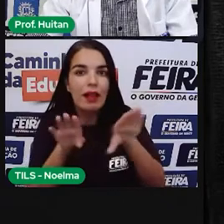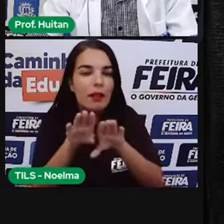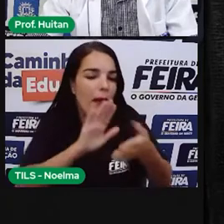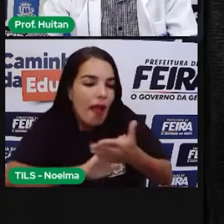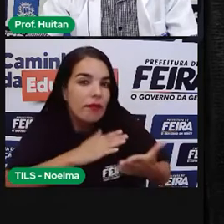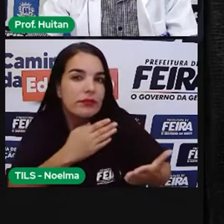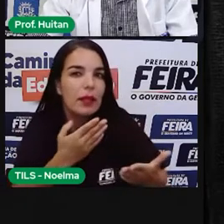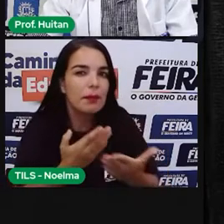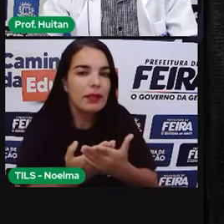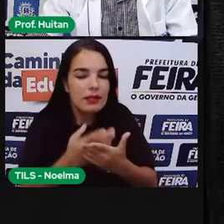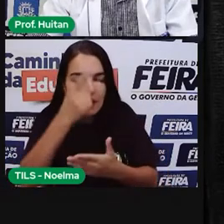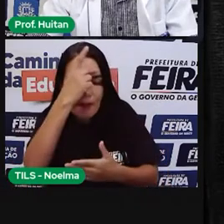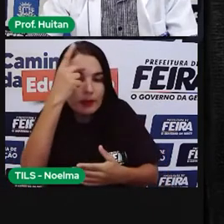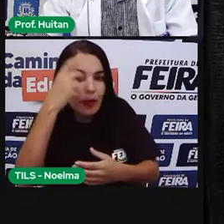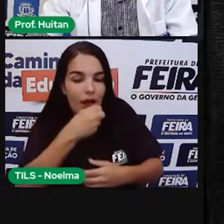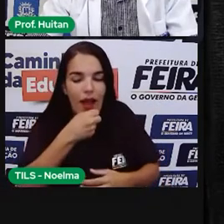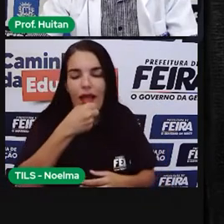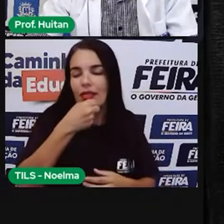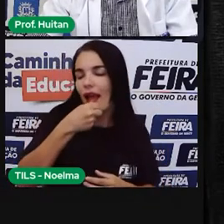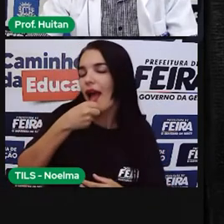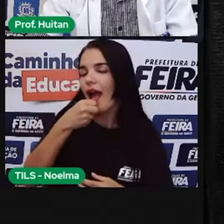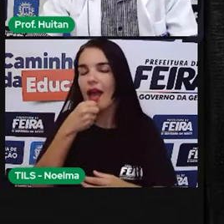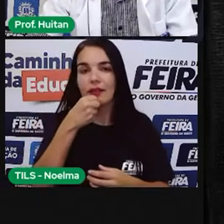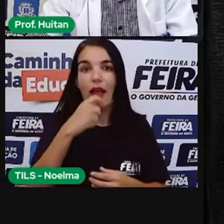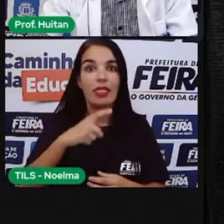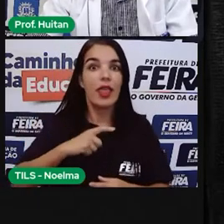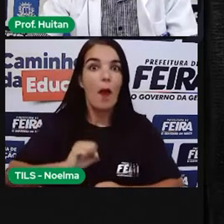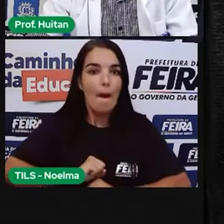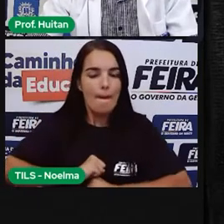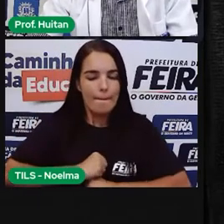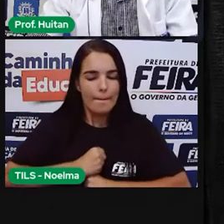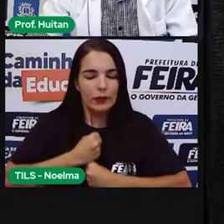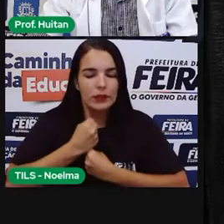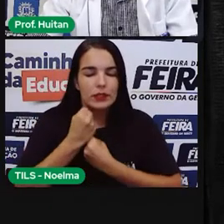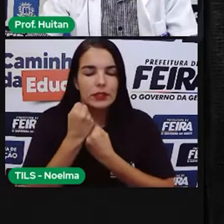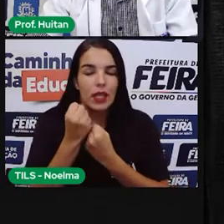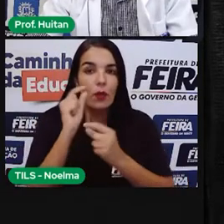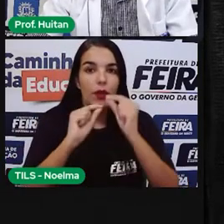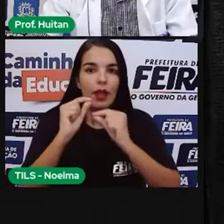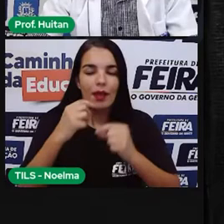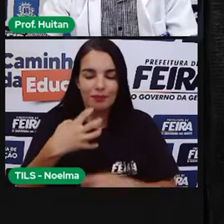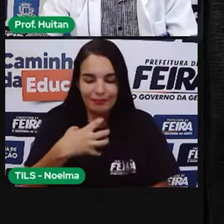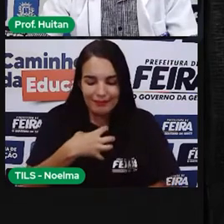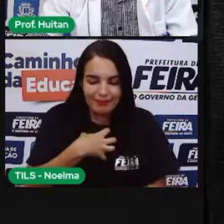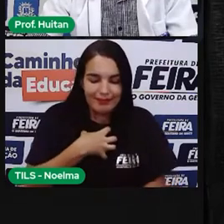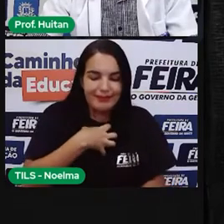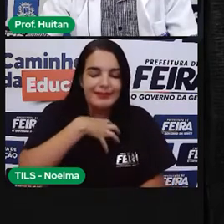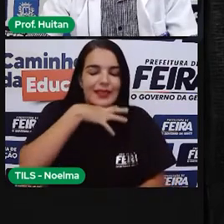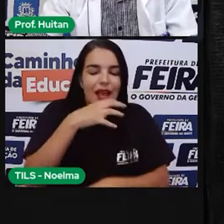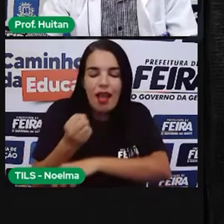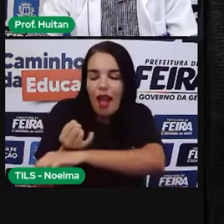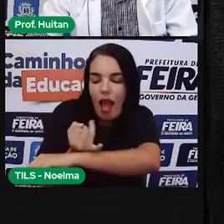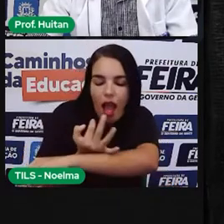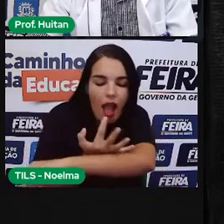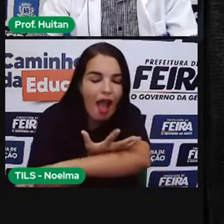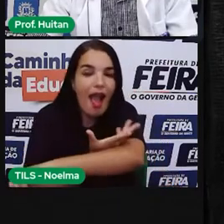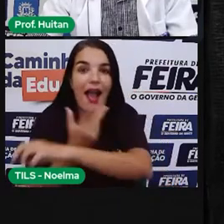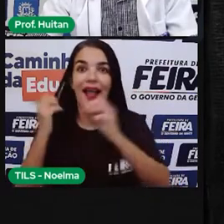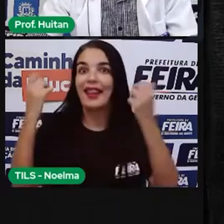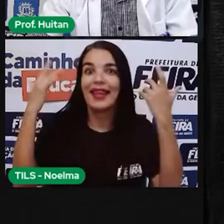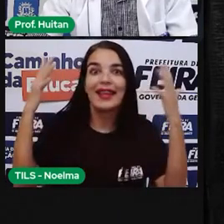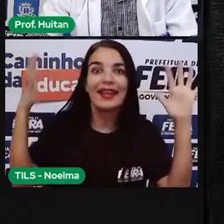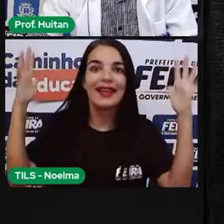dada pelo cantor ou cantora, tem o poder de nos despertar emoções, como a alegria, a saudade,